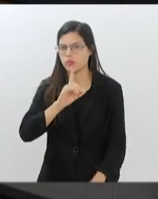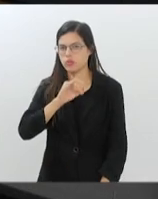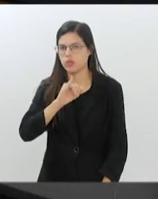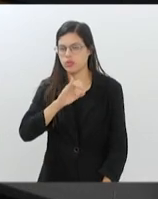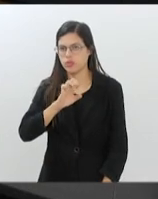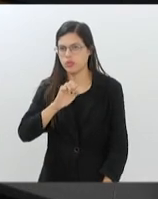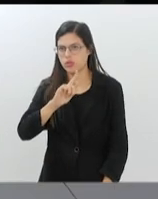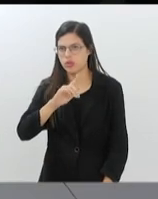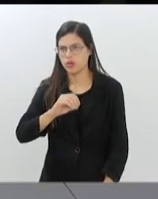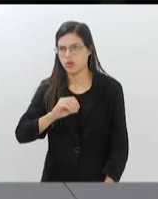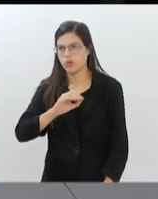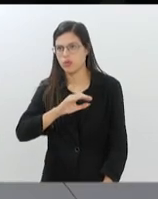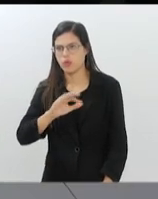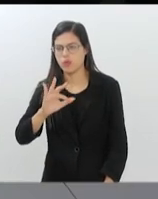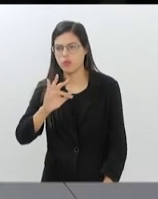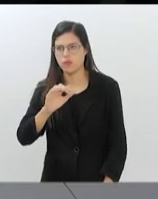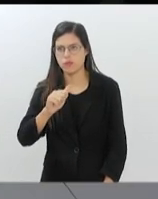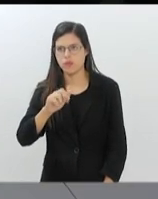antes do Diego